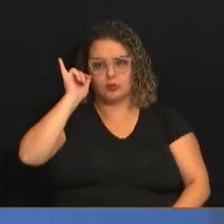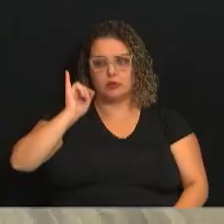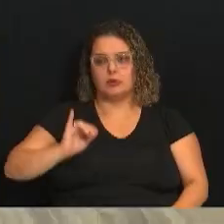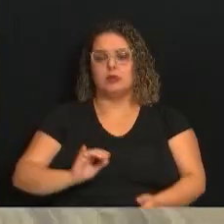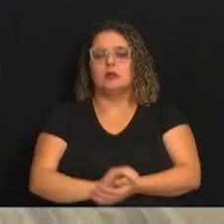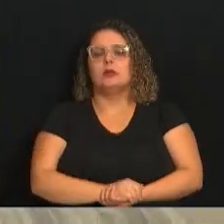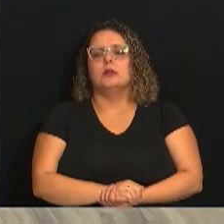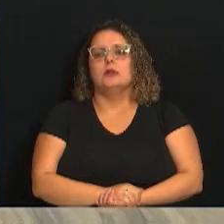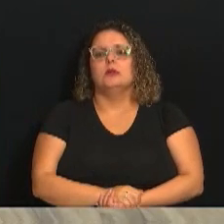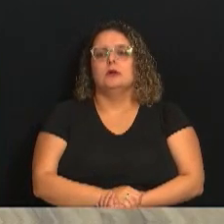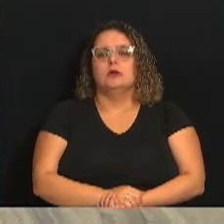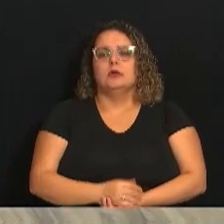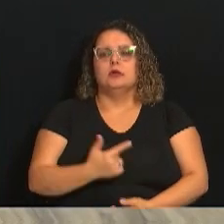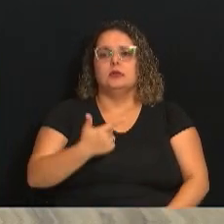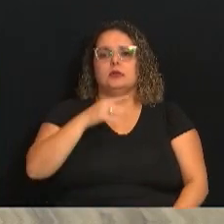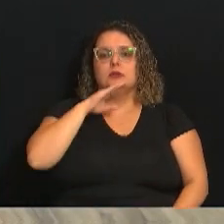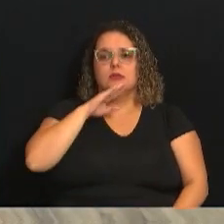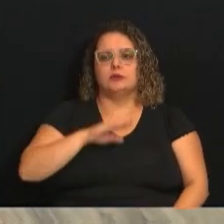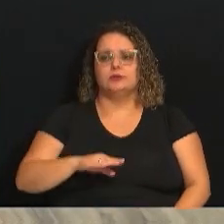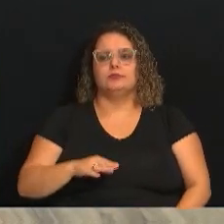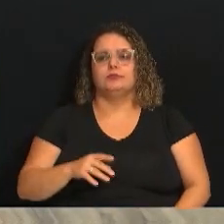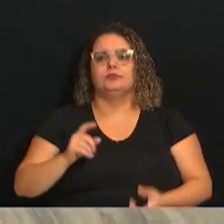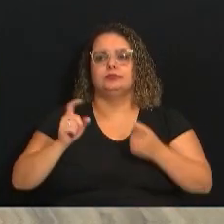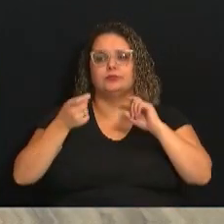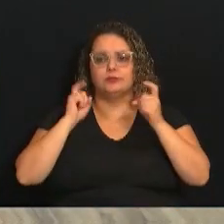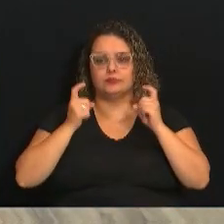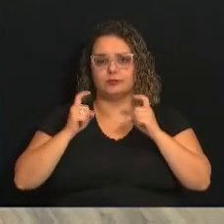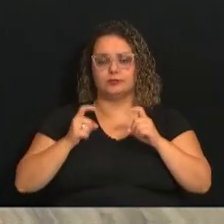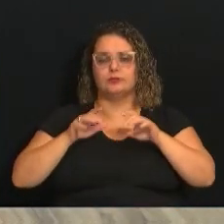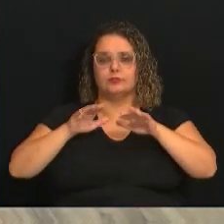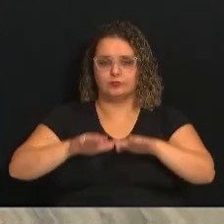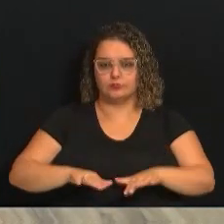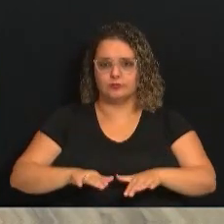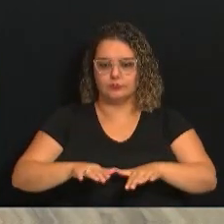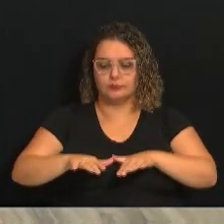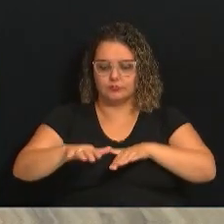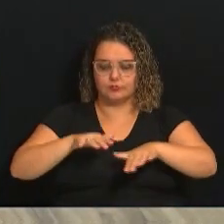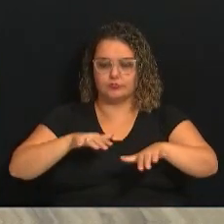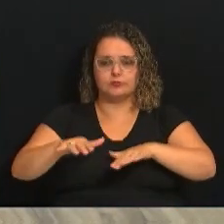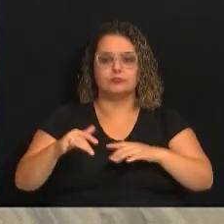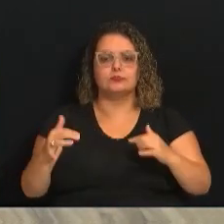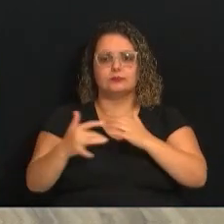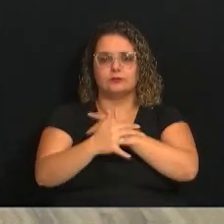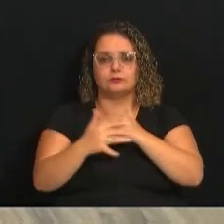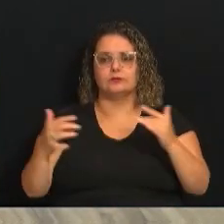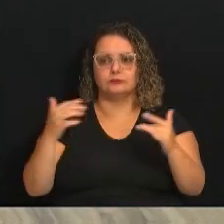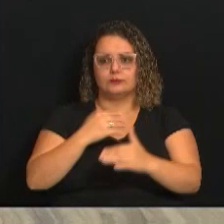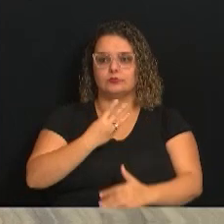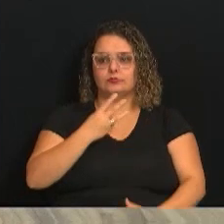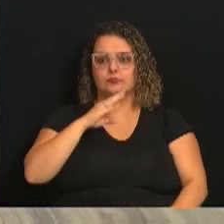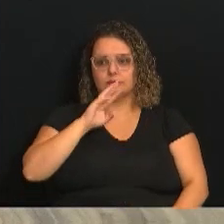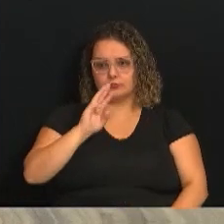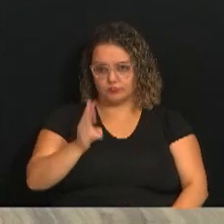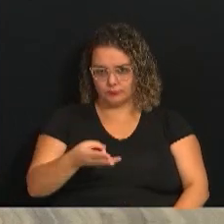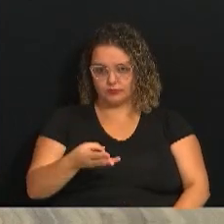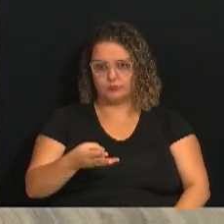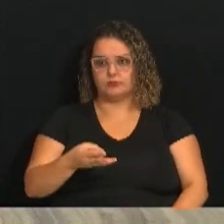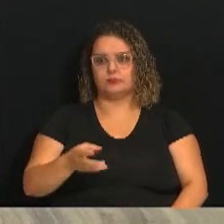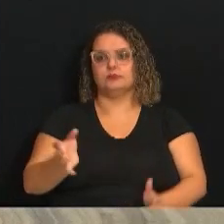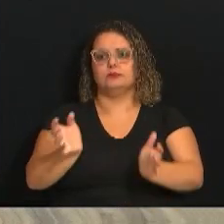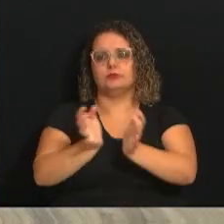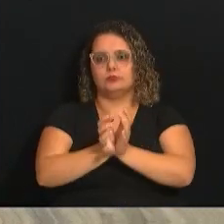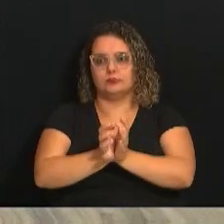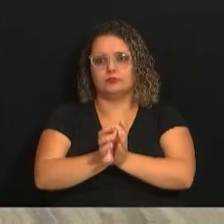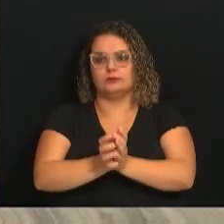Então, às 14h tem reunião da Comissão Permanente de Mobilidade Urbana e às 15h30 a reunião da Comissão Permanente